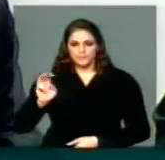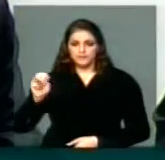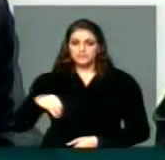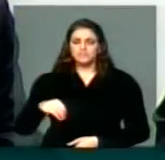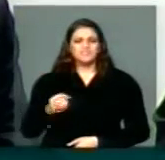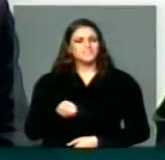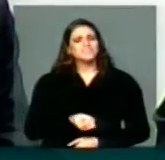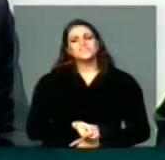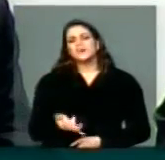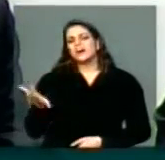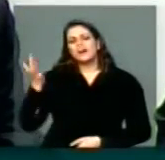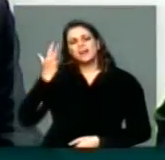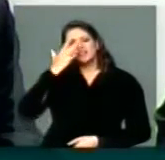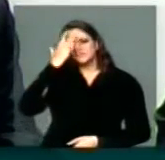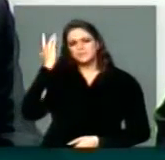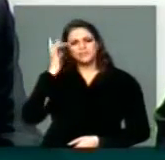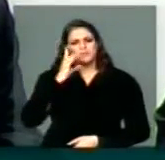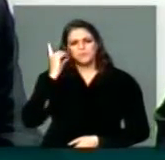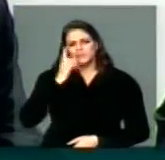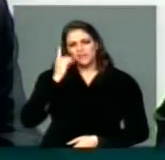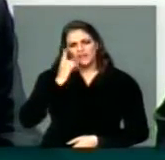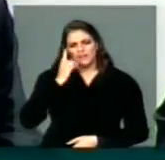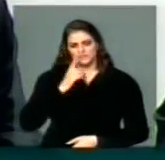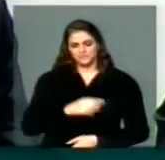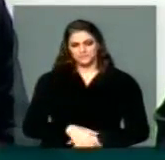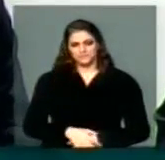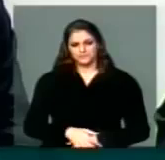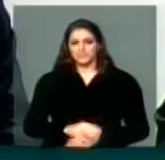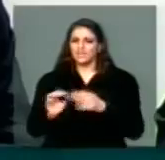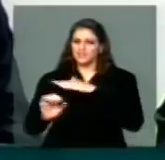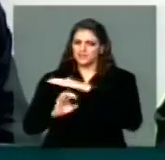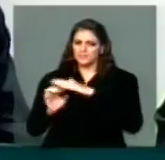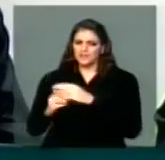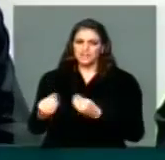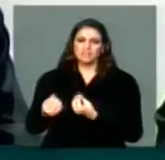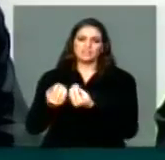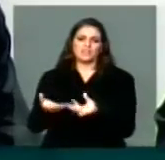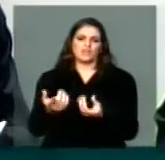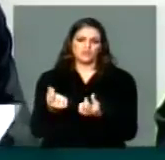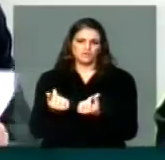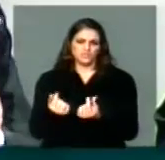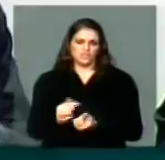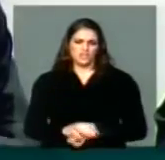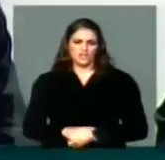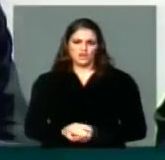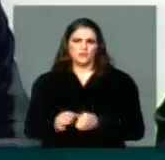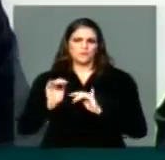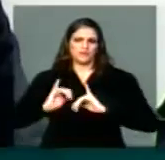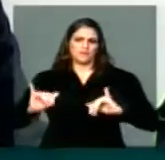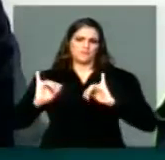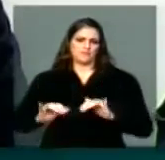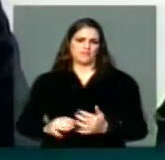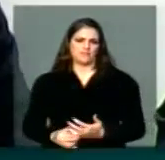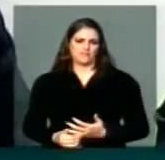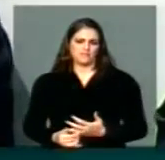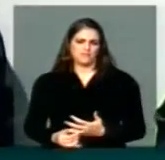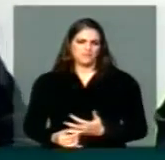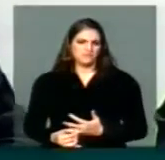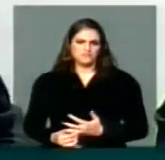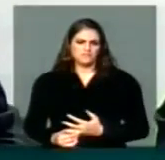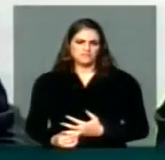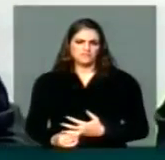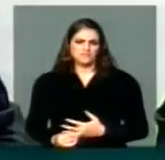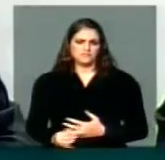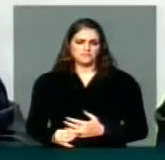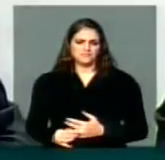Mas são várias. A minha pergunta é o seguinte: se for considerar o princípio, em primeiro lugar, que a Camargo não foi